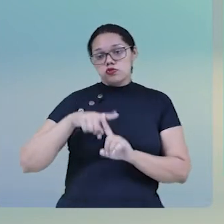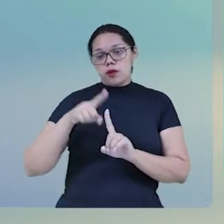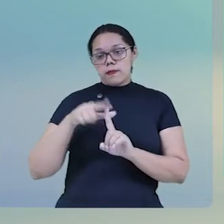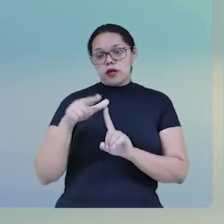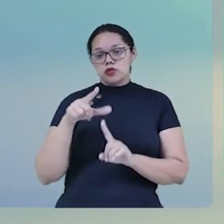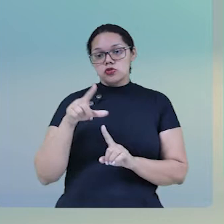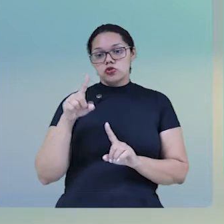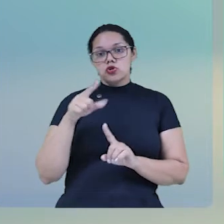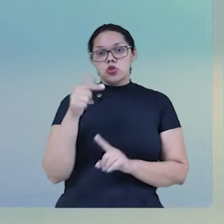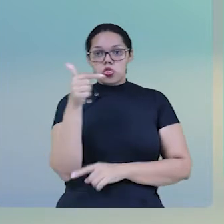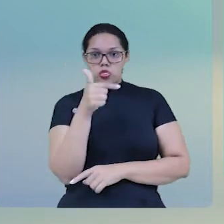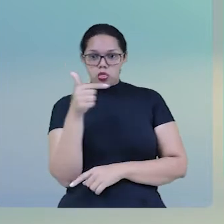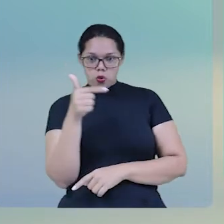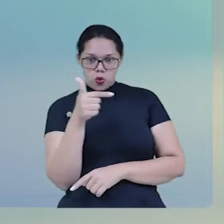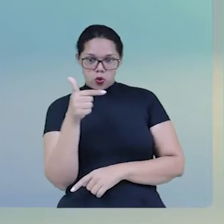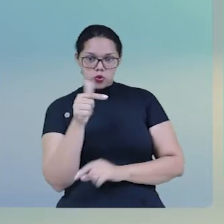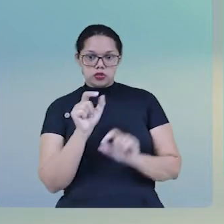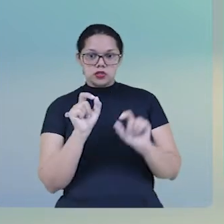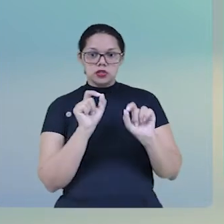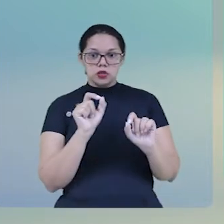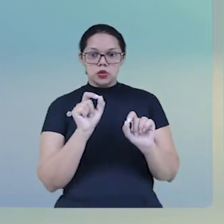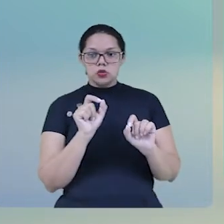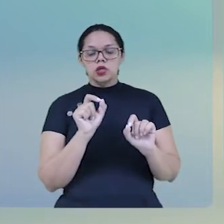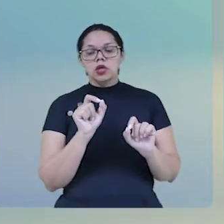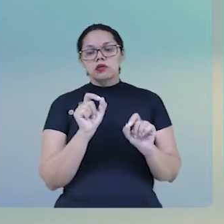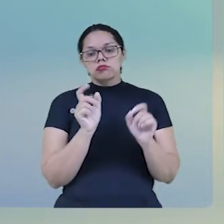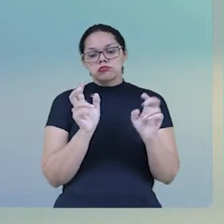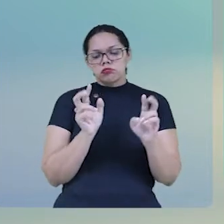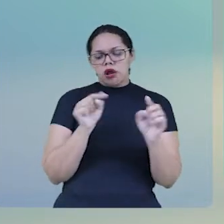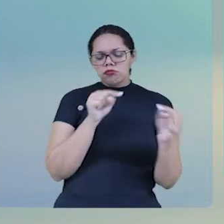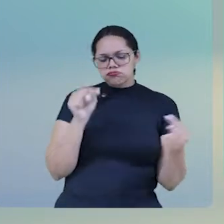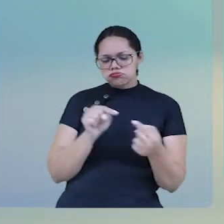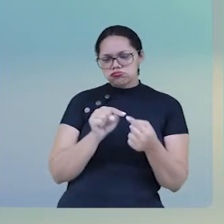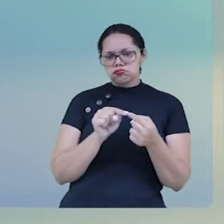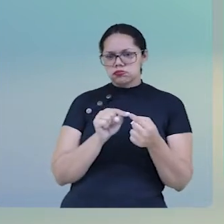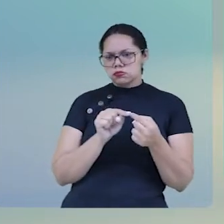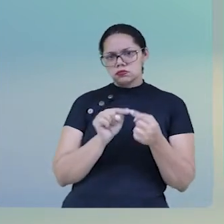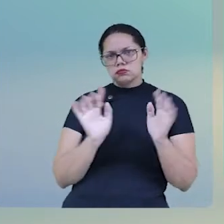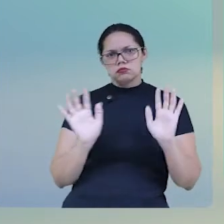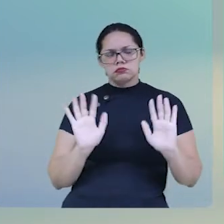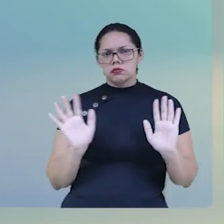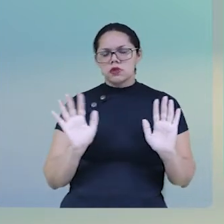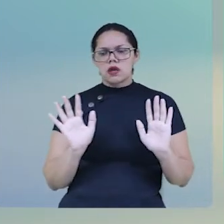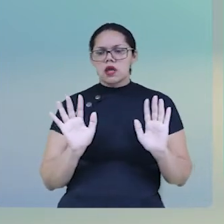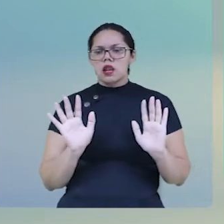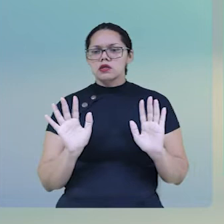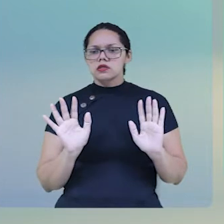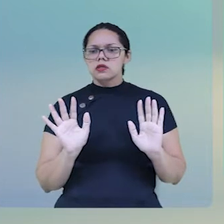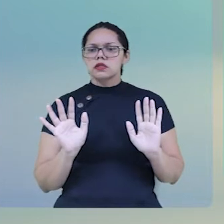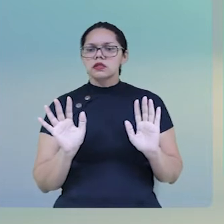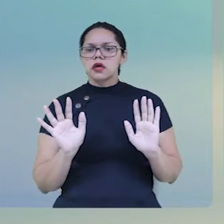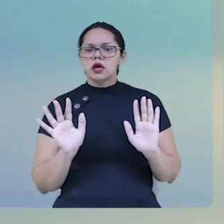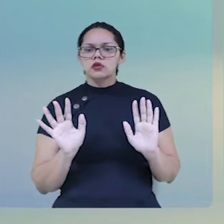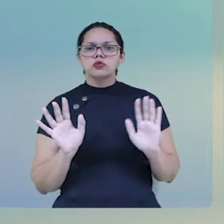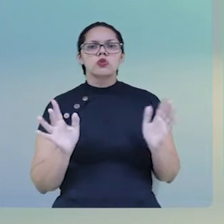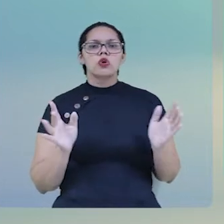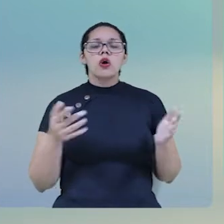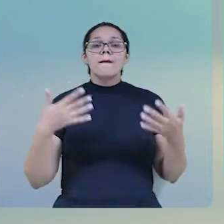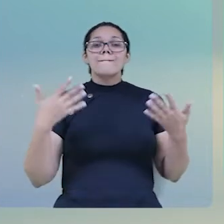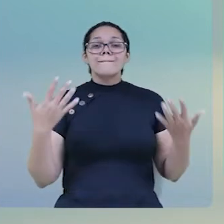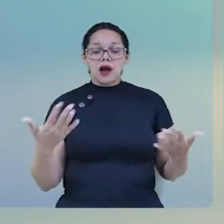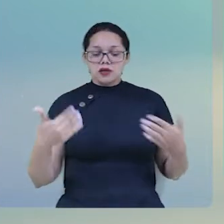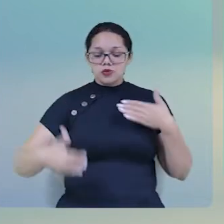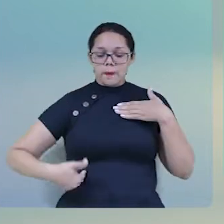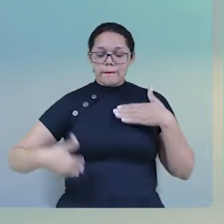das células que produzem essa insulina, não está relacionada ao meu sistema imunológico, porém, o